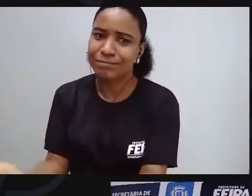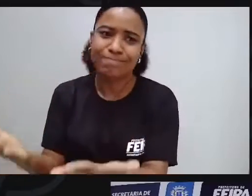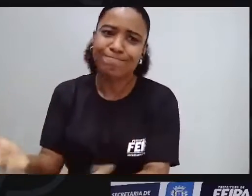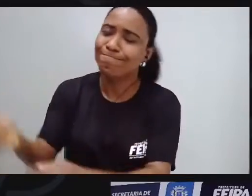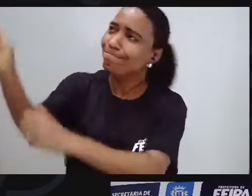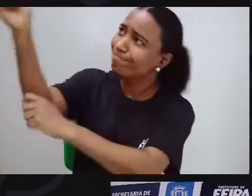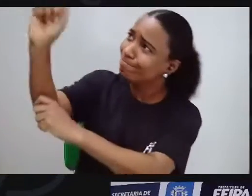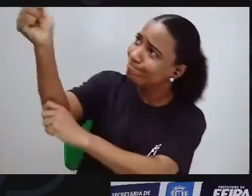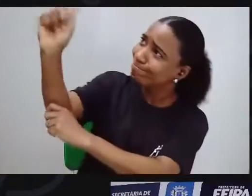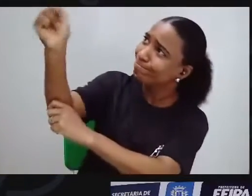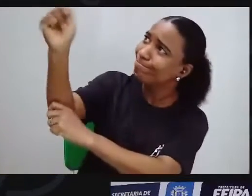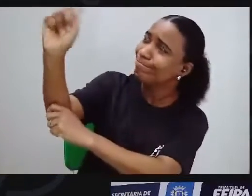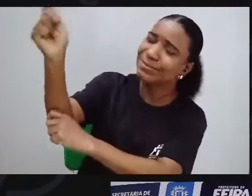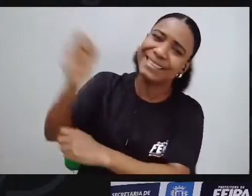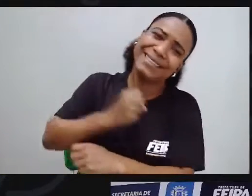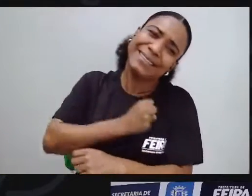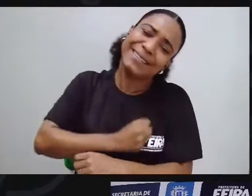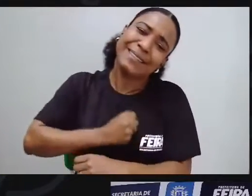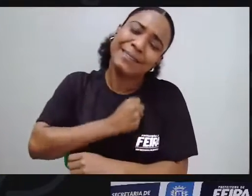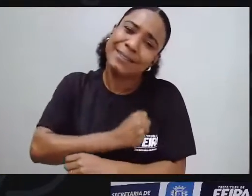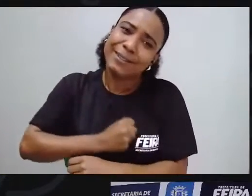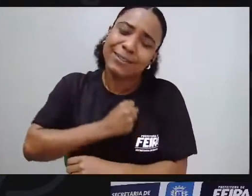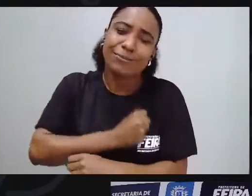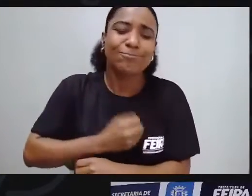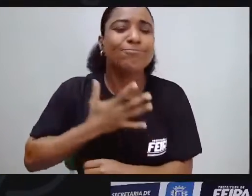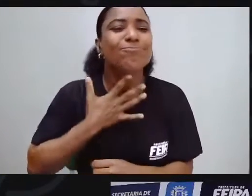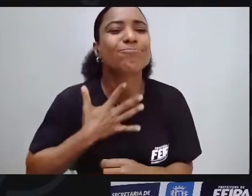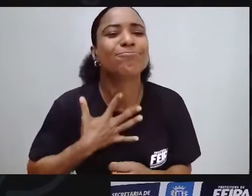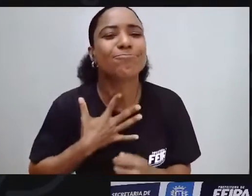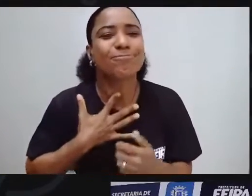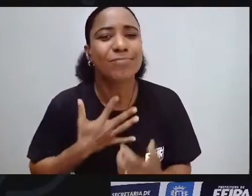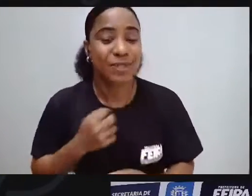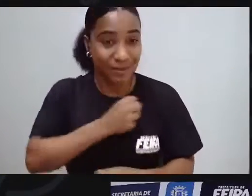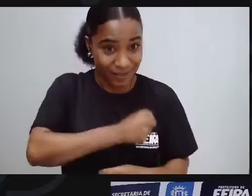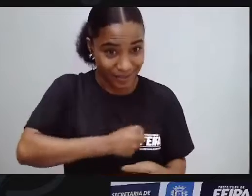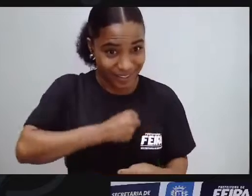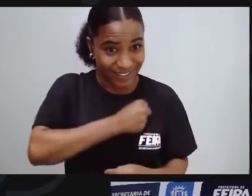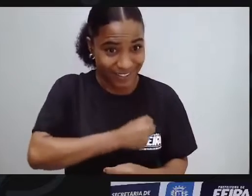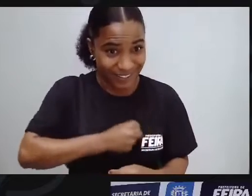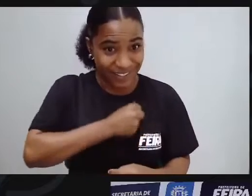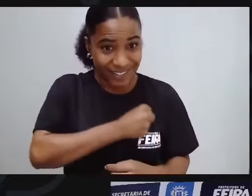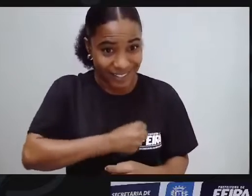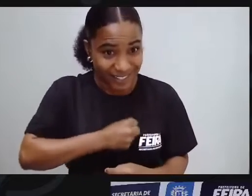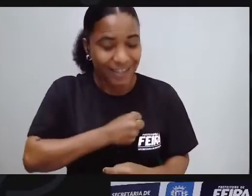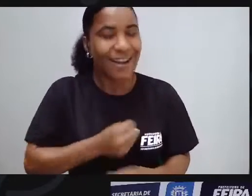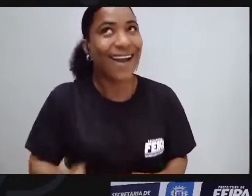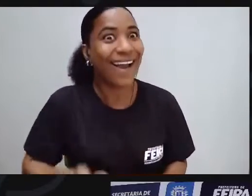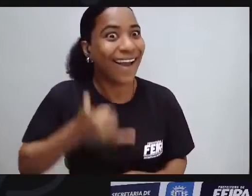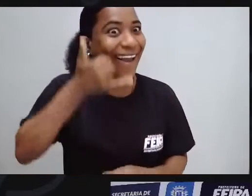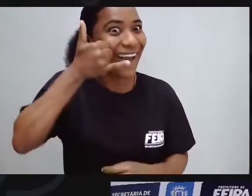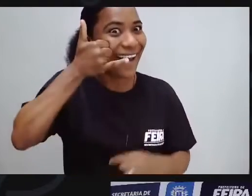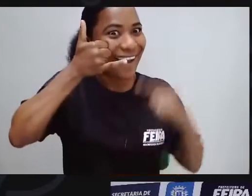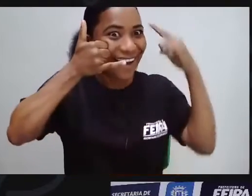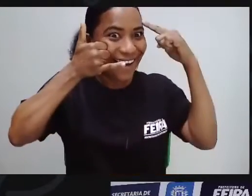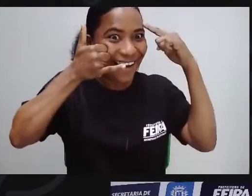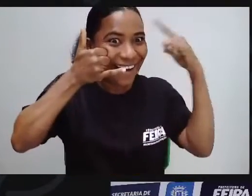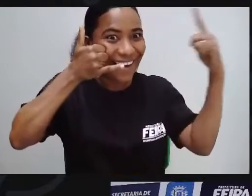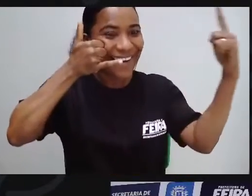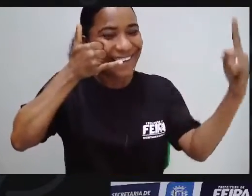pai eu sou agora eu vou ligar